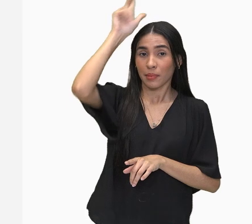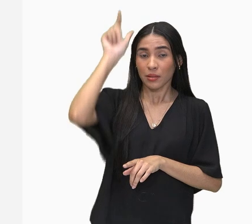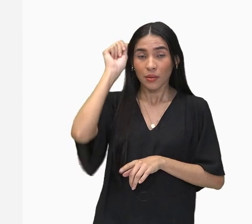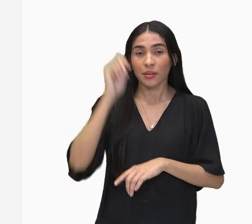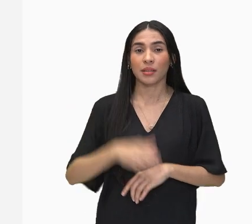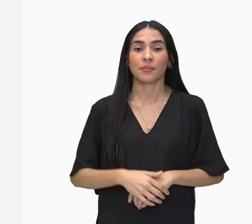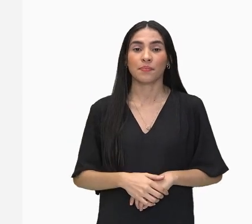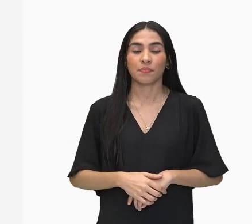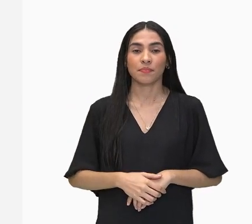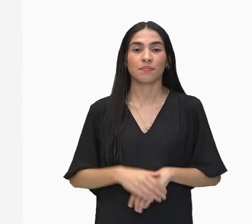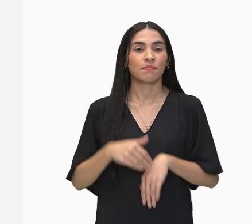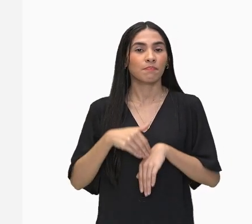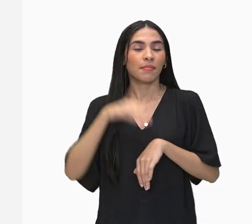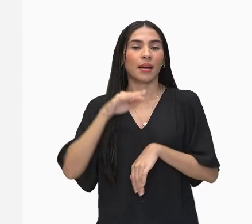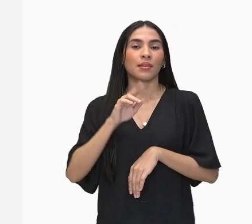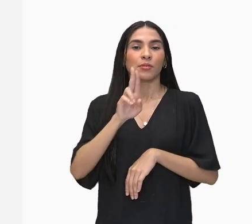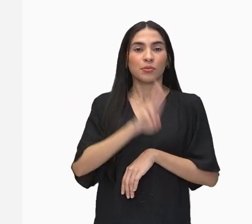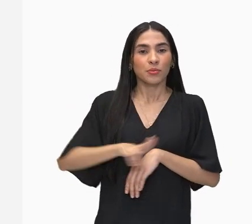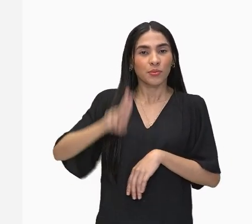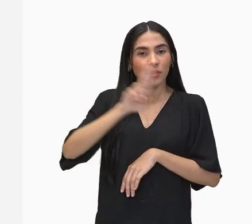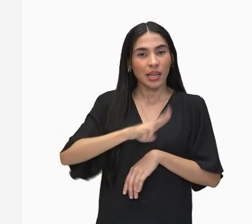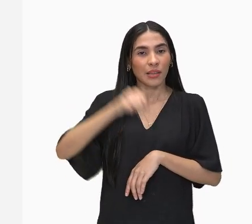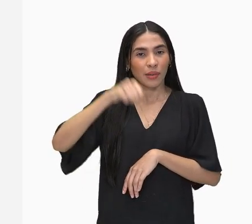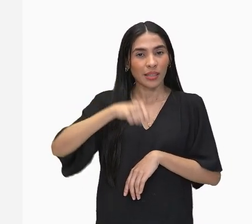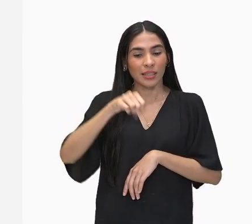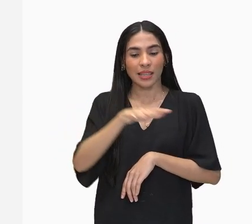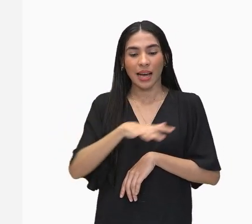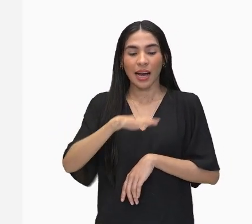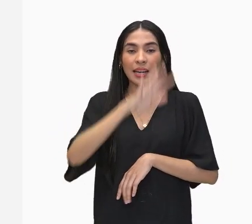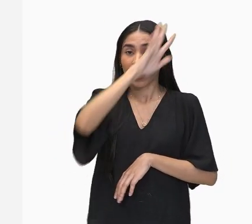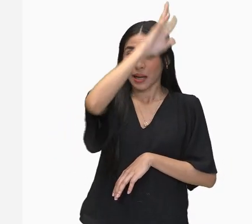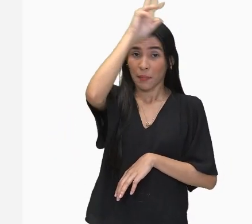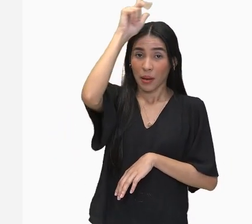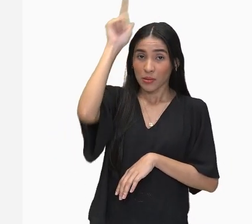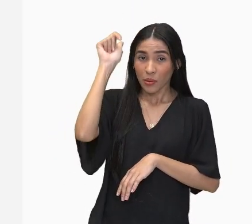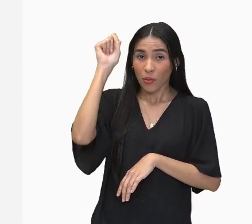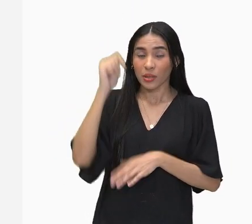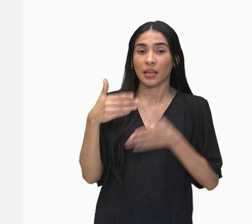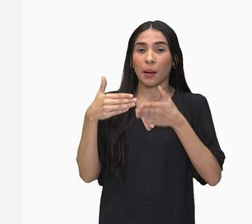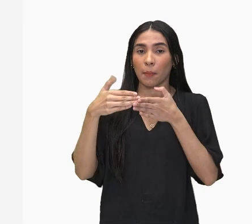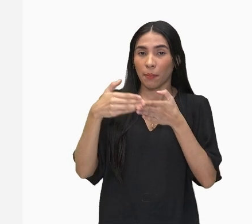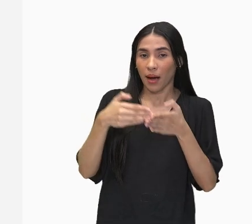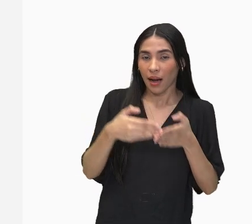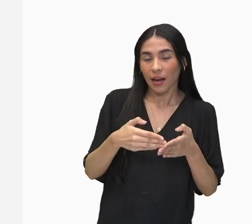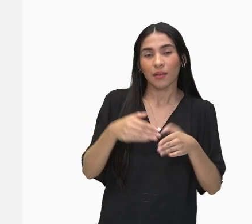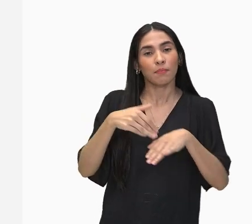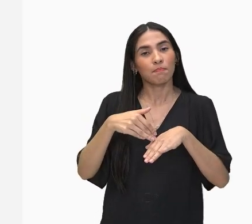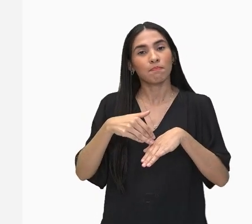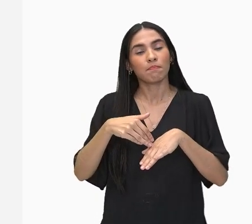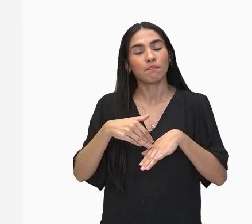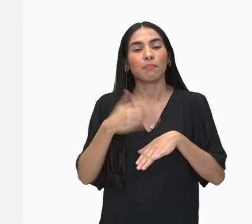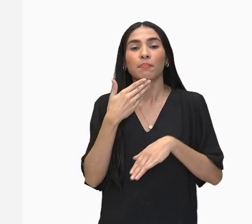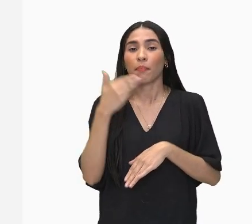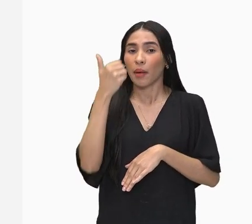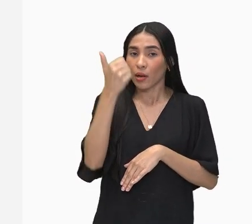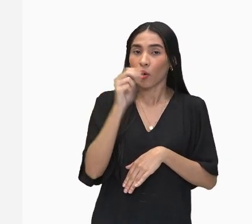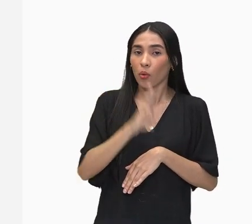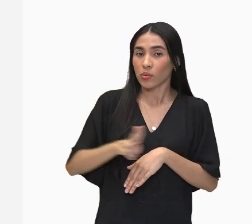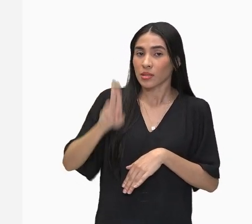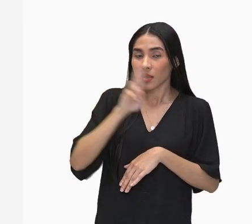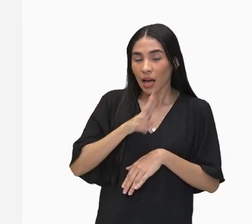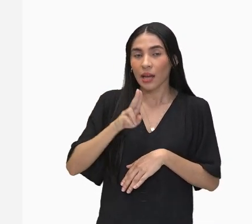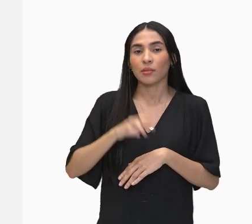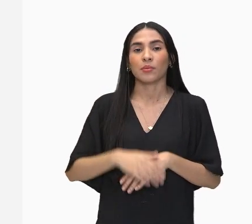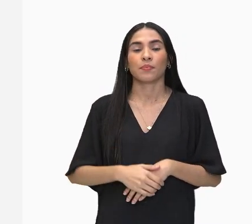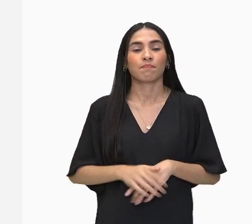transporte muito utilizado na região amazônica. Mais econômico e sustentável,